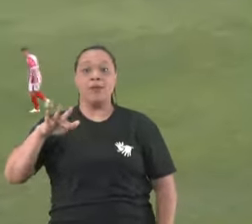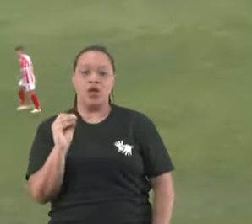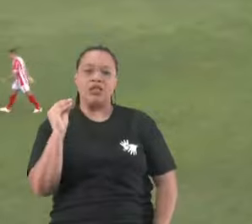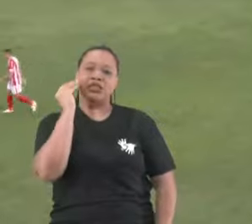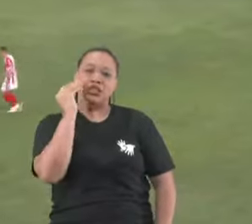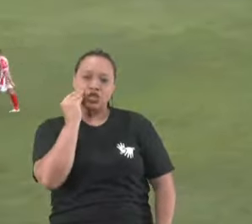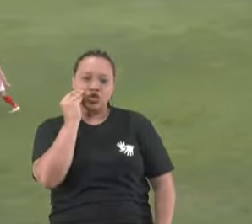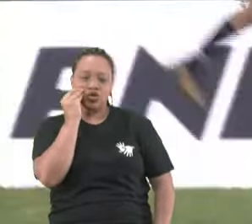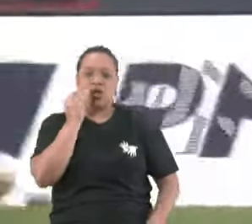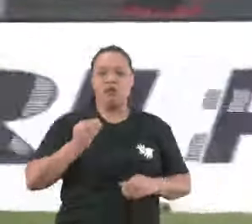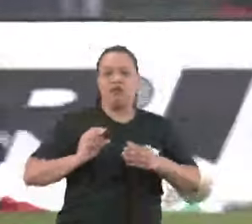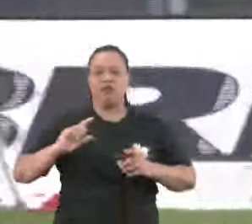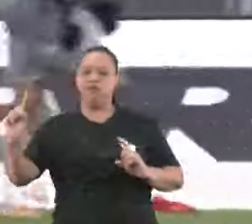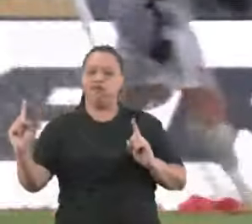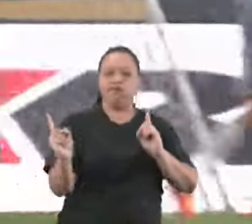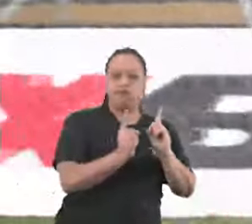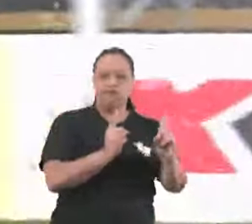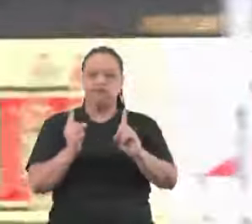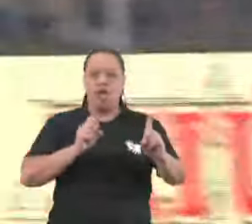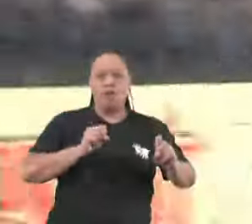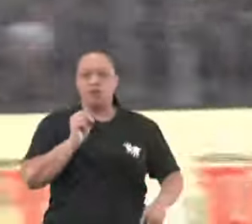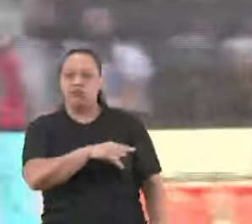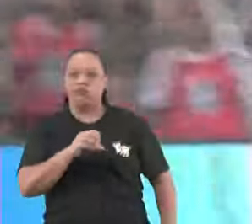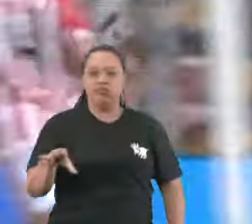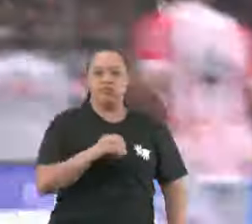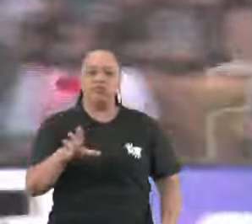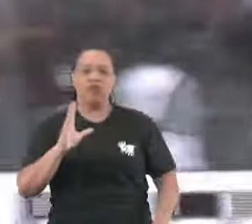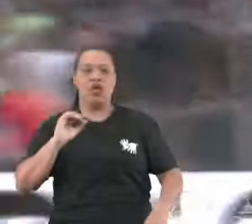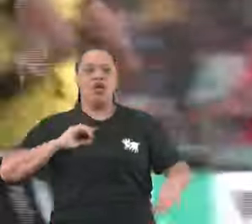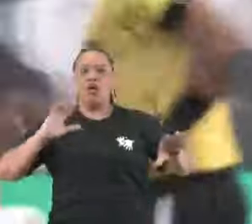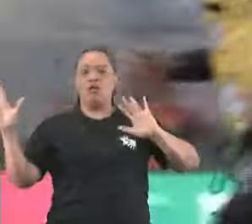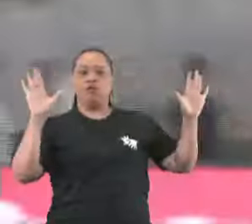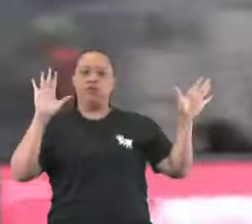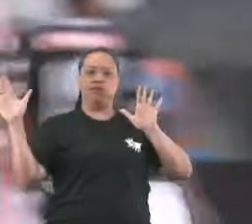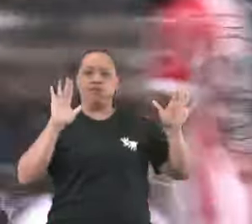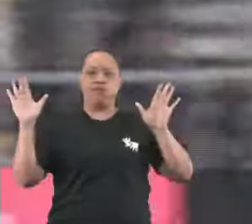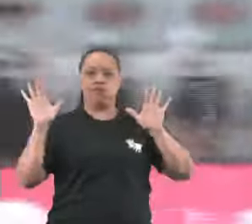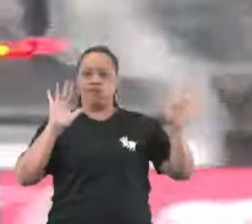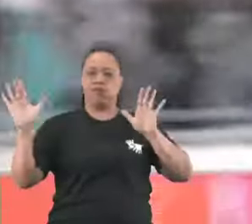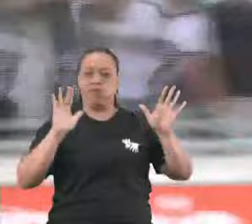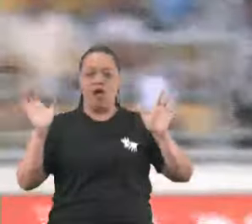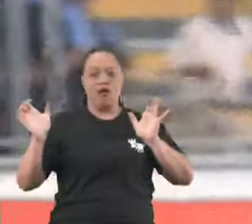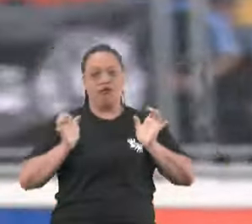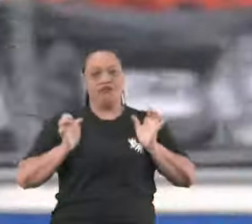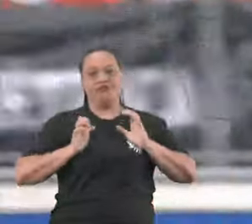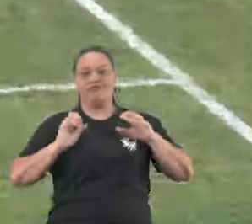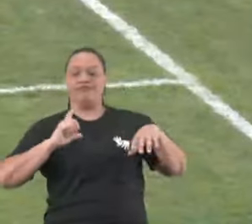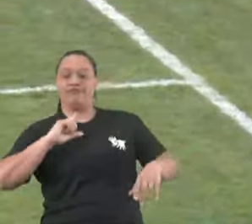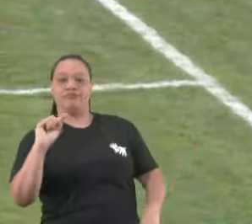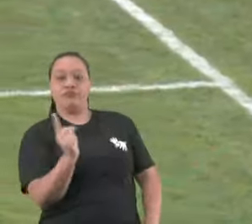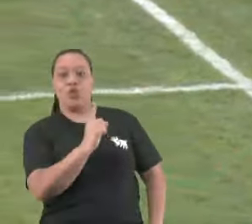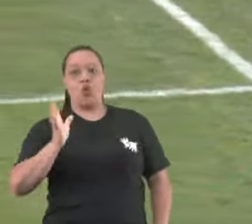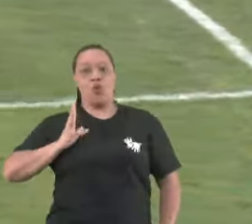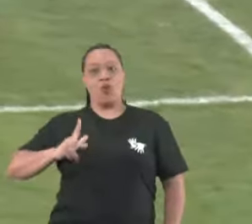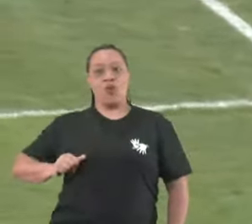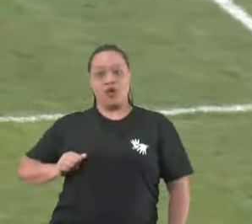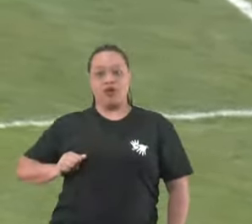Tentativa de devolução era para o João Cabral. Foi direto para fora. Tiro de meta em favor do Galo.